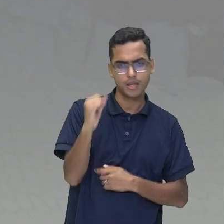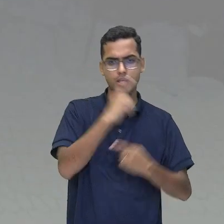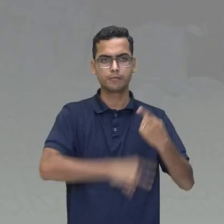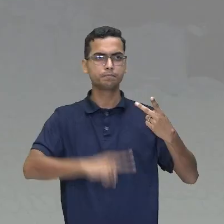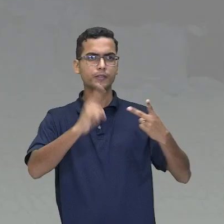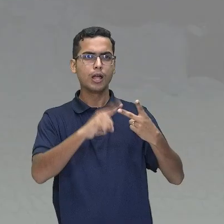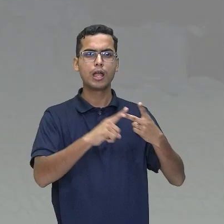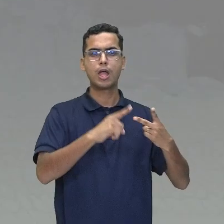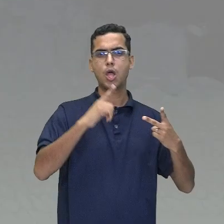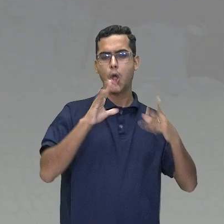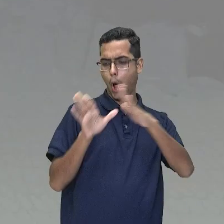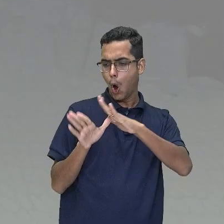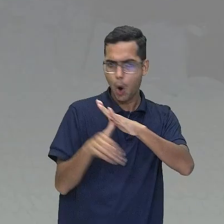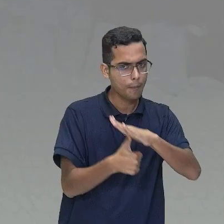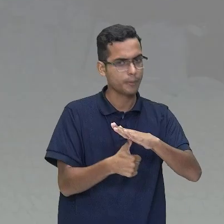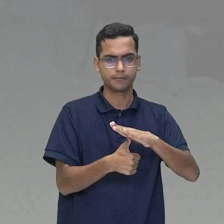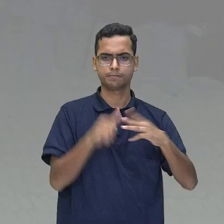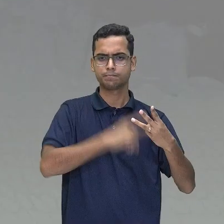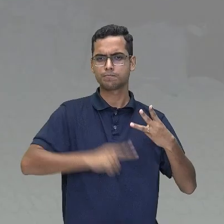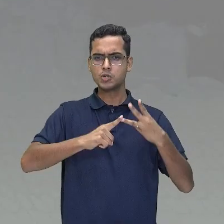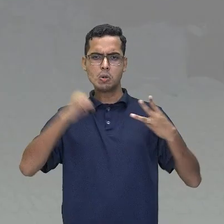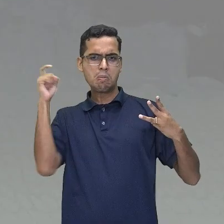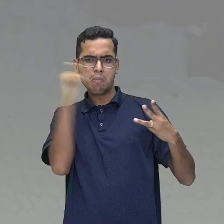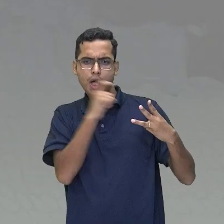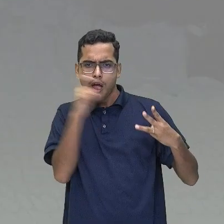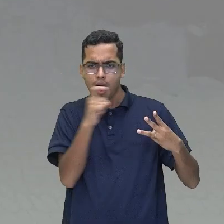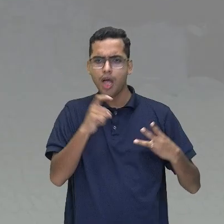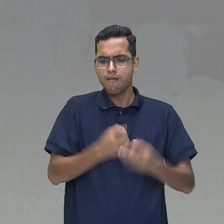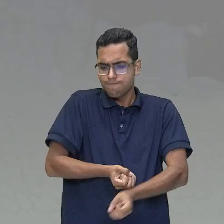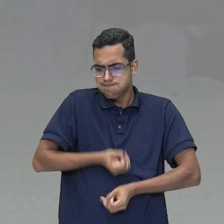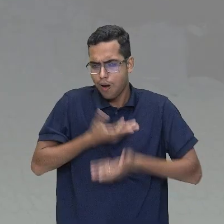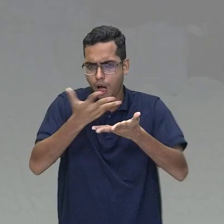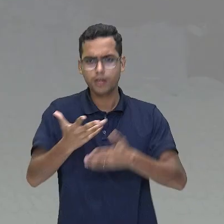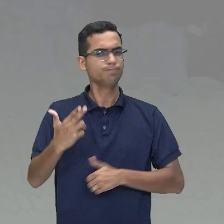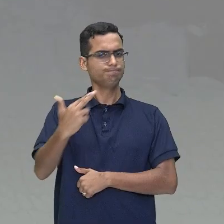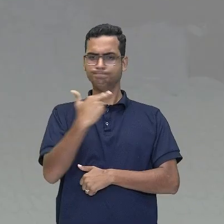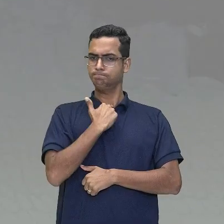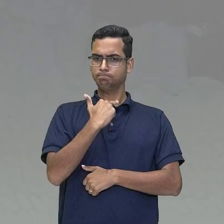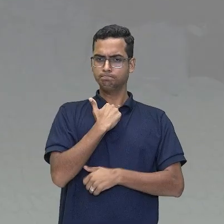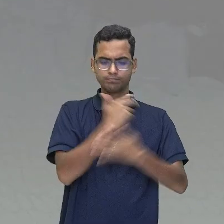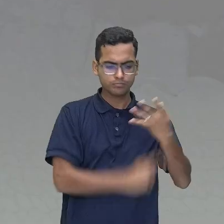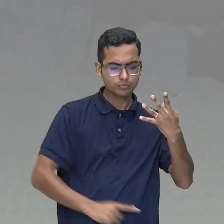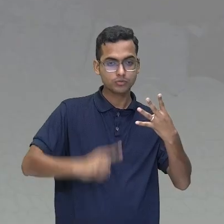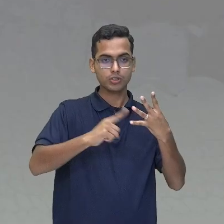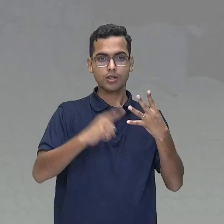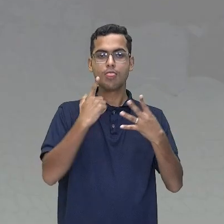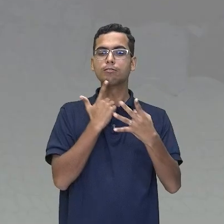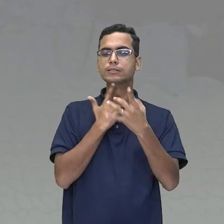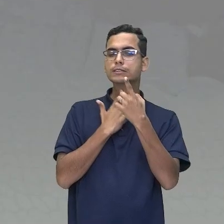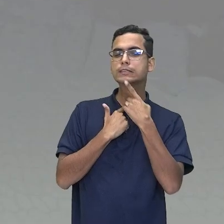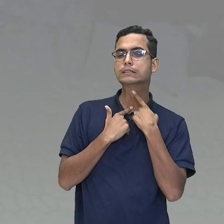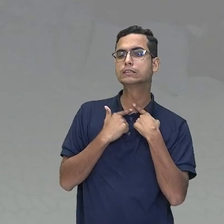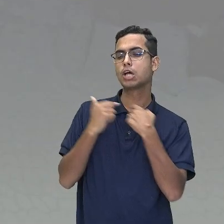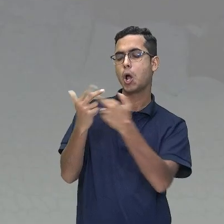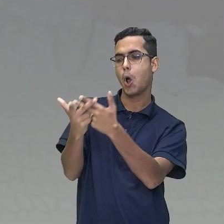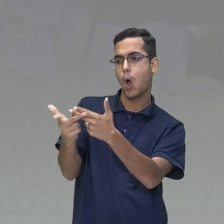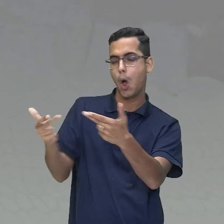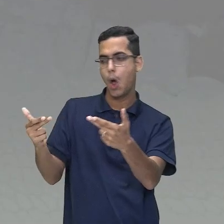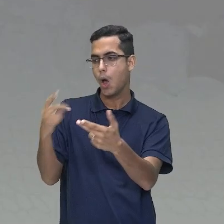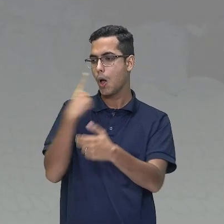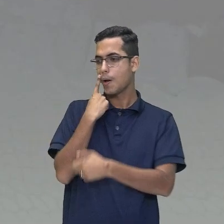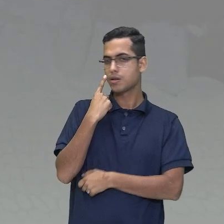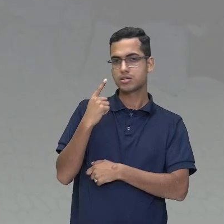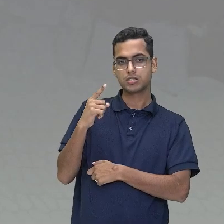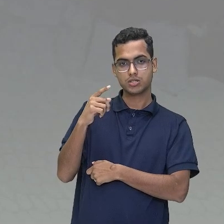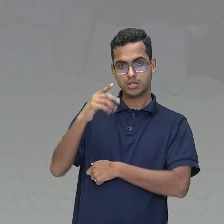né? Levantar falso testemunho, não se deve mentir. Não se deve cobiçar aquilo que não é seu, né? Não se deve pegar aquilo